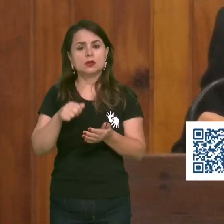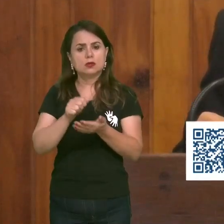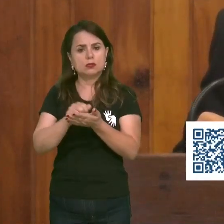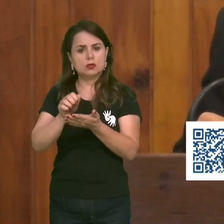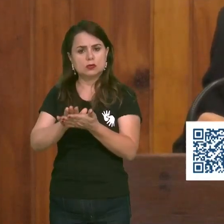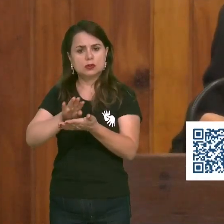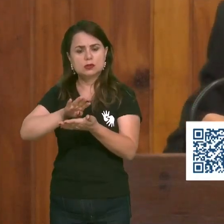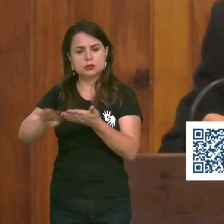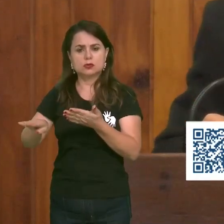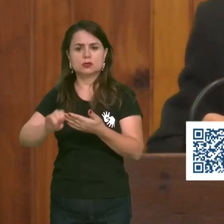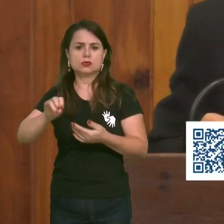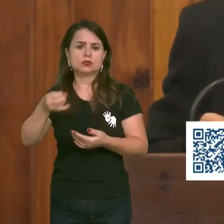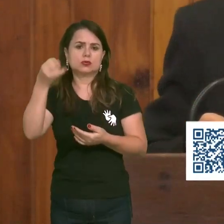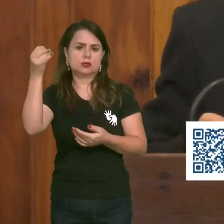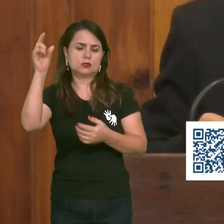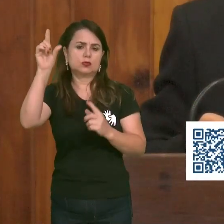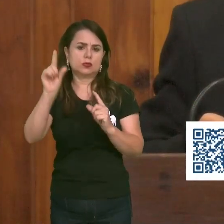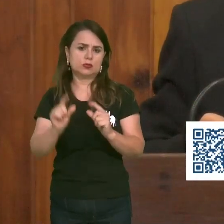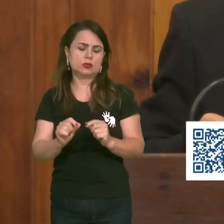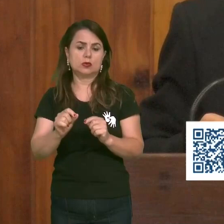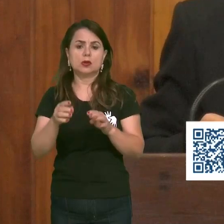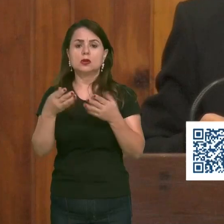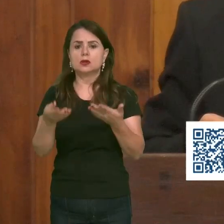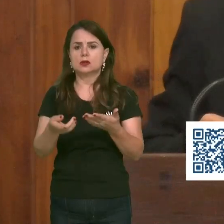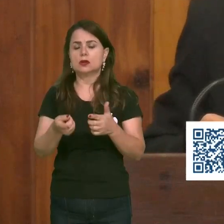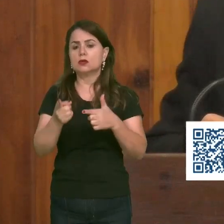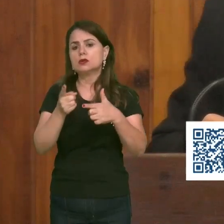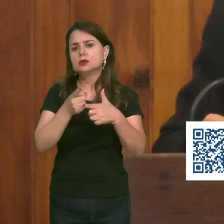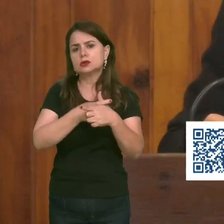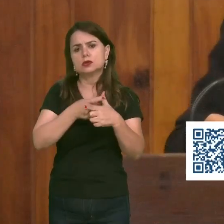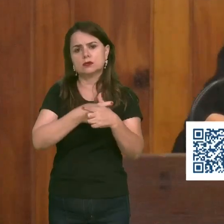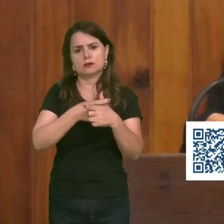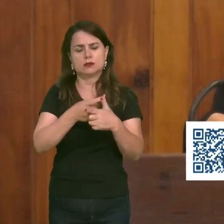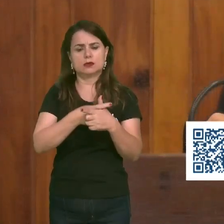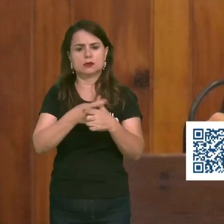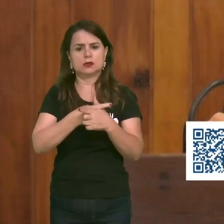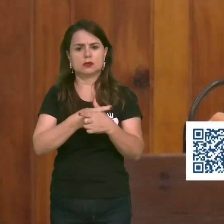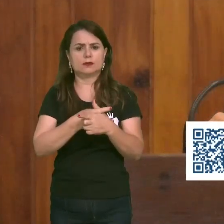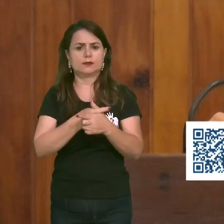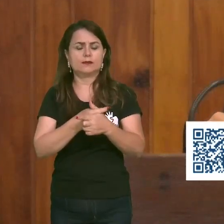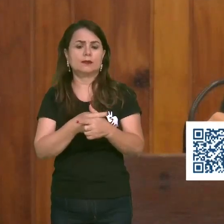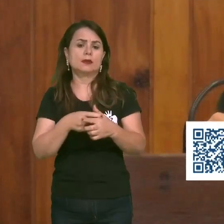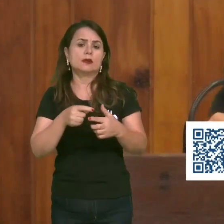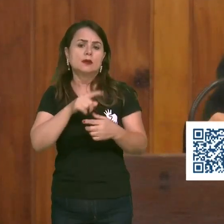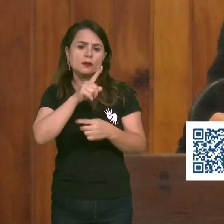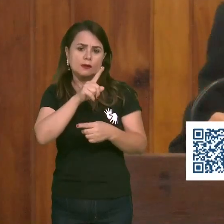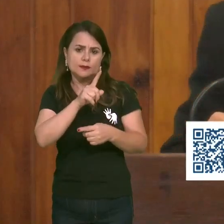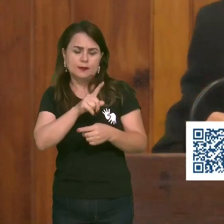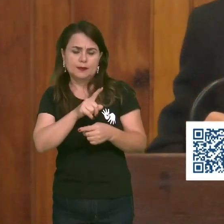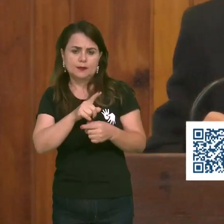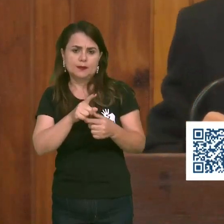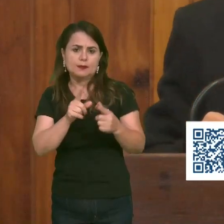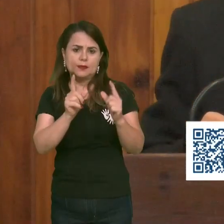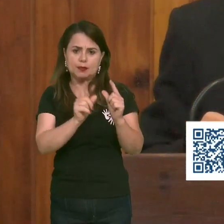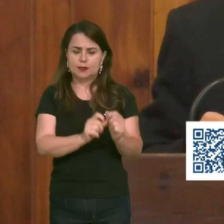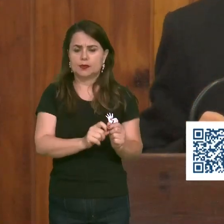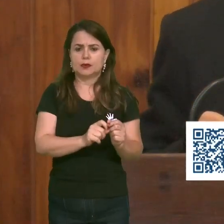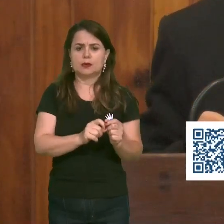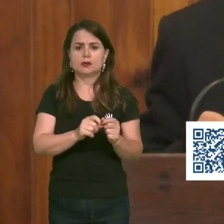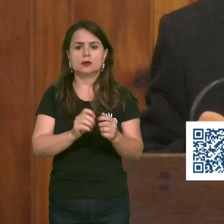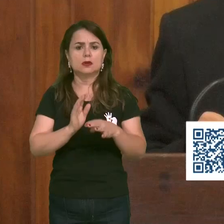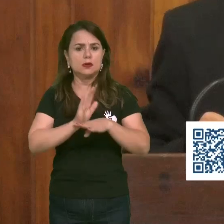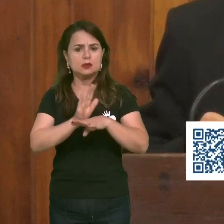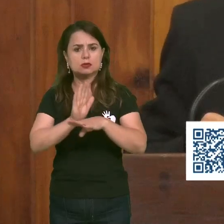parcelas enfim nós entendemos que Anistia uma forma de ajudar a população a ficar em dia com